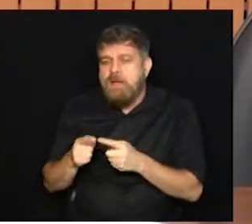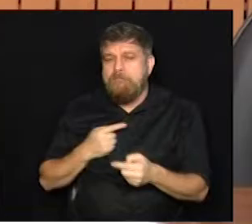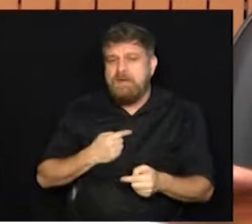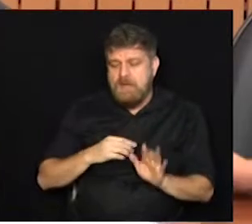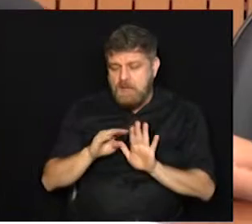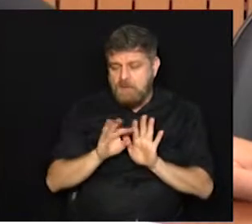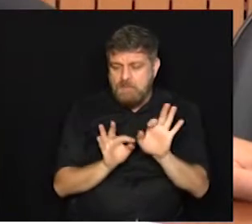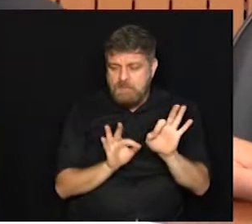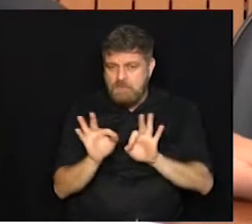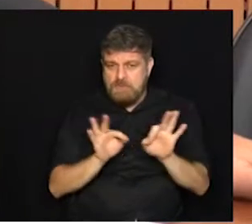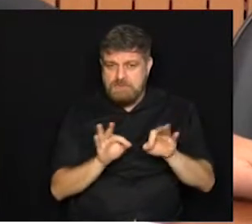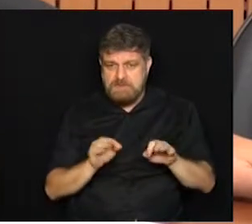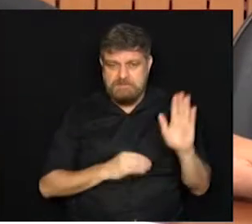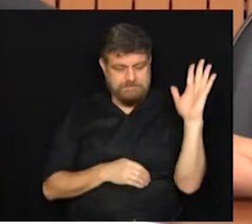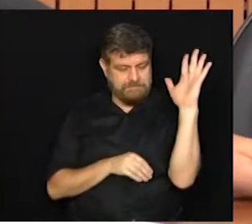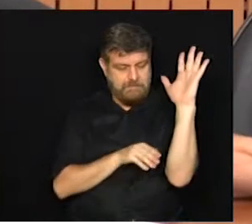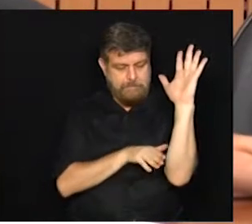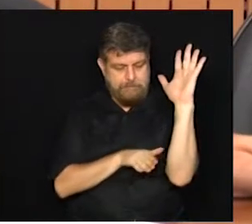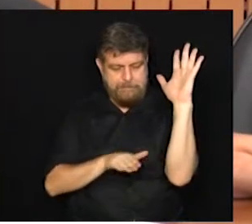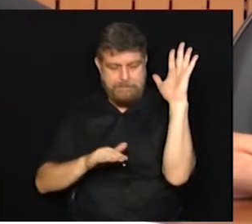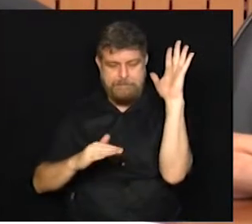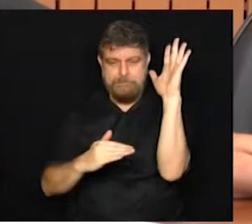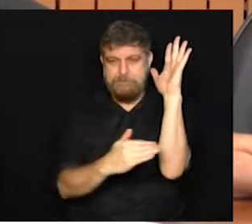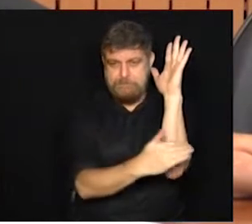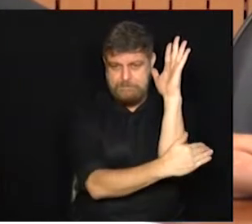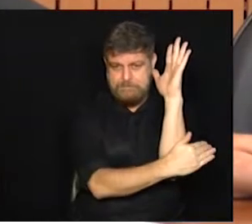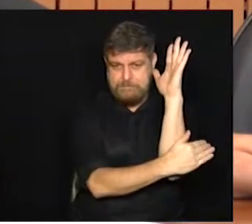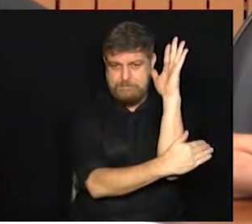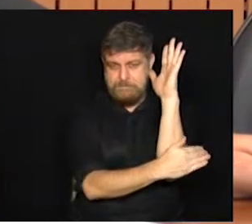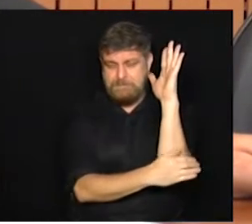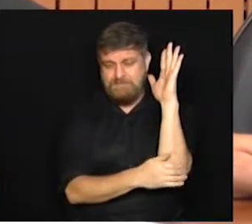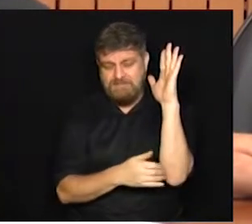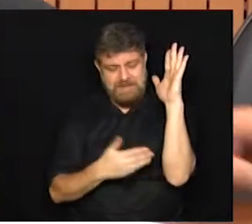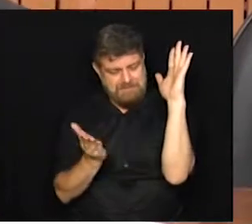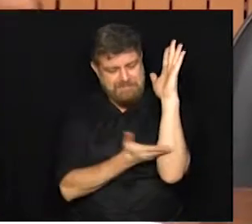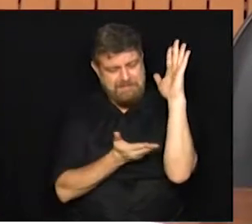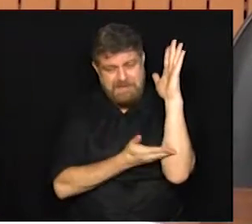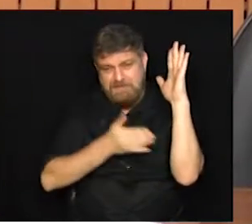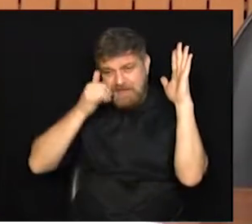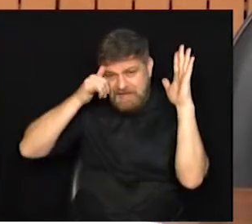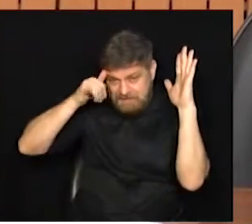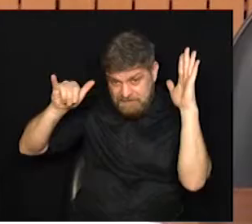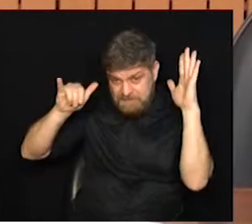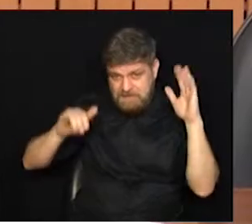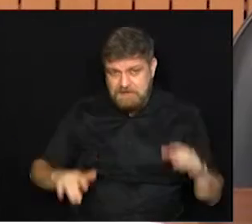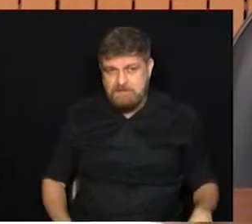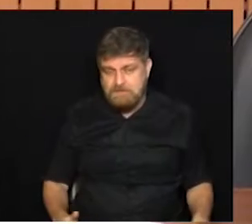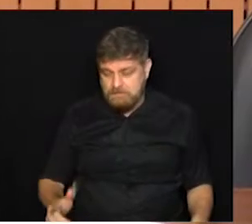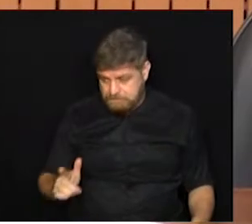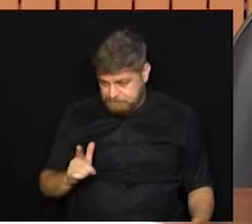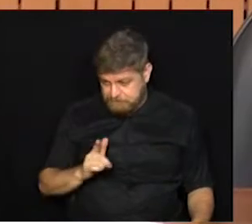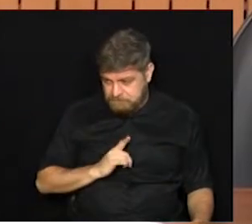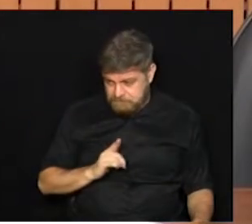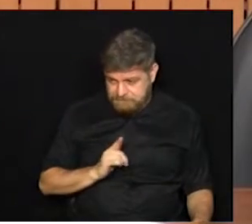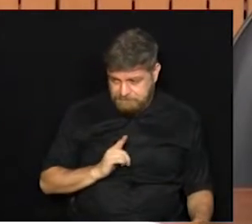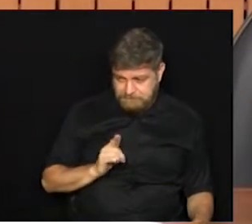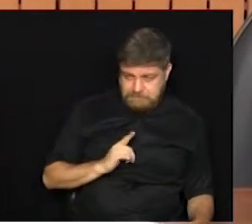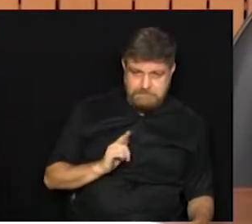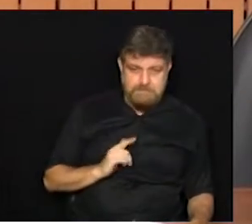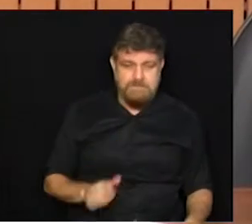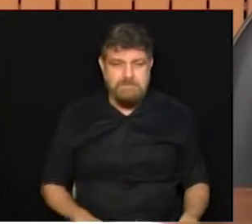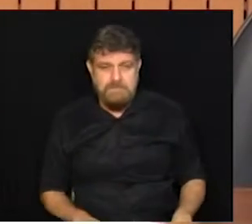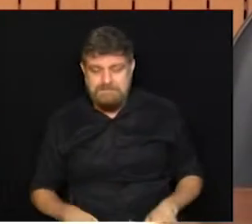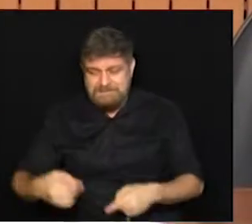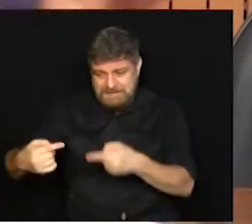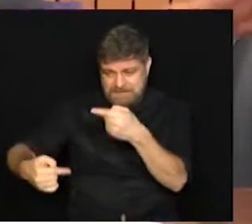fazer uma curva, desviar para evitar cortar a árvore? Se essa não sei se